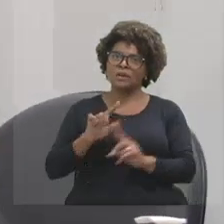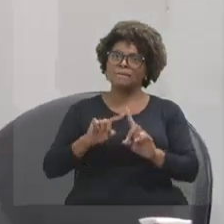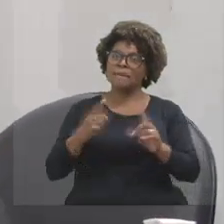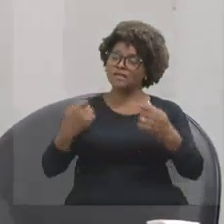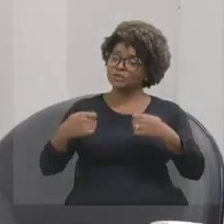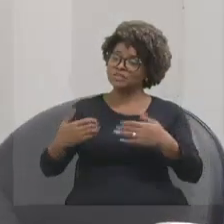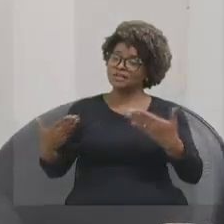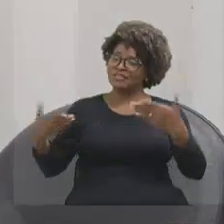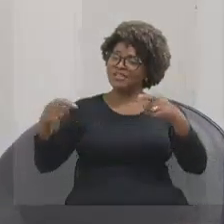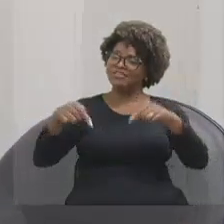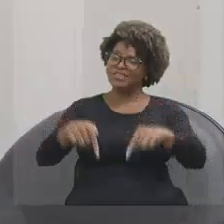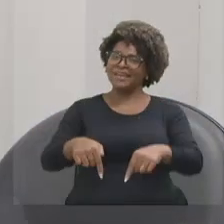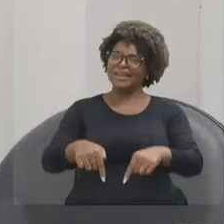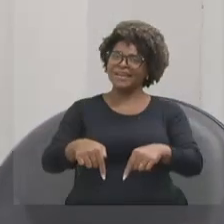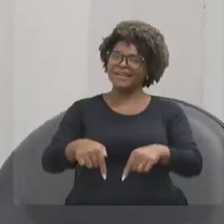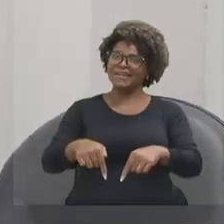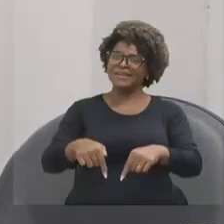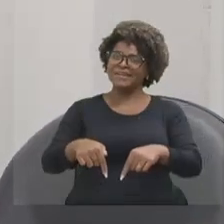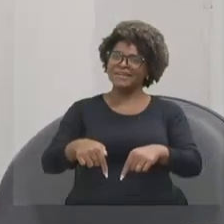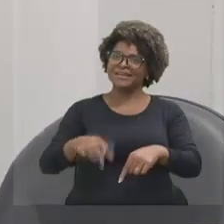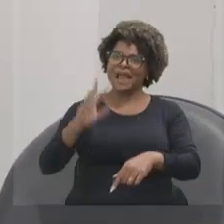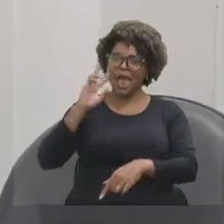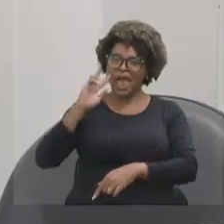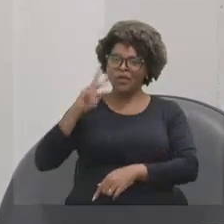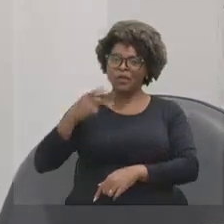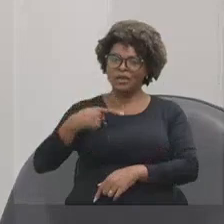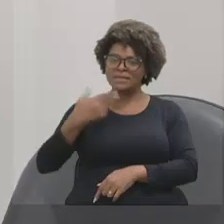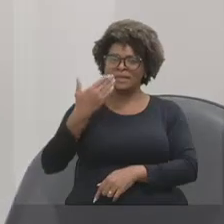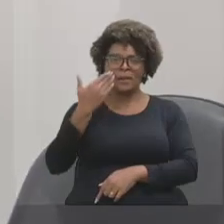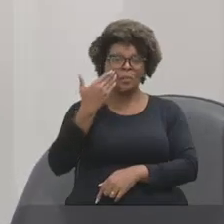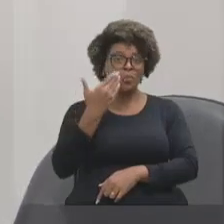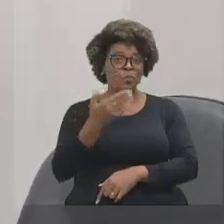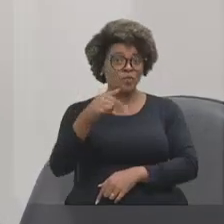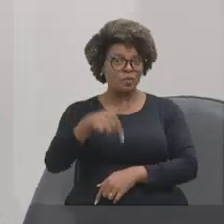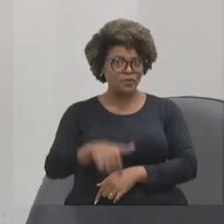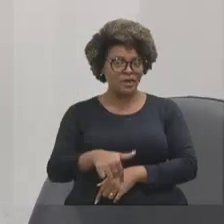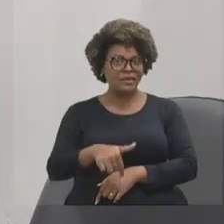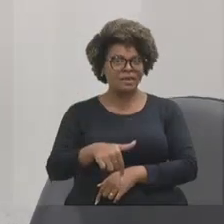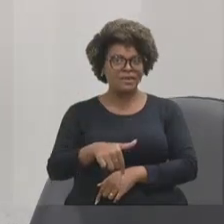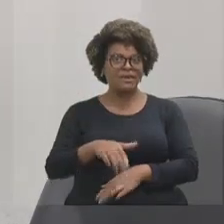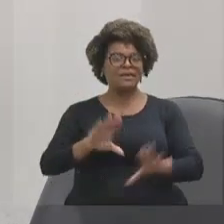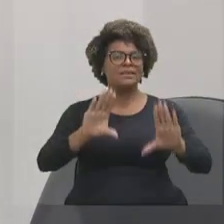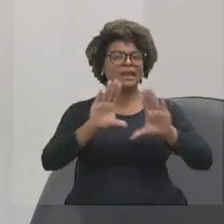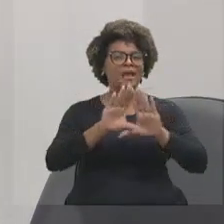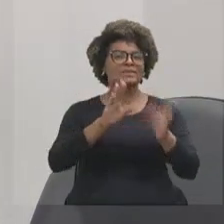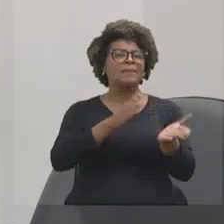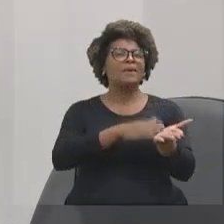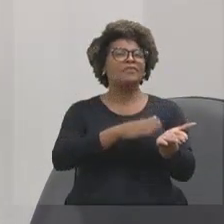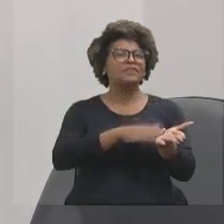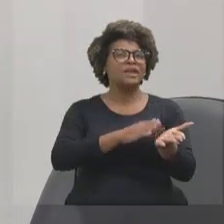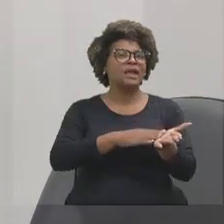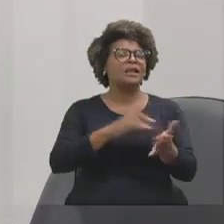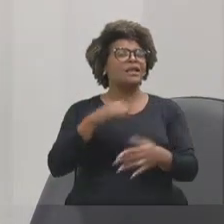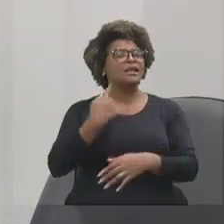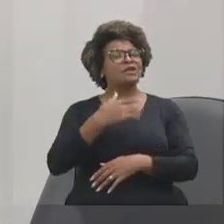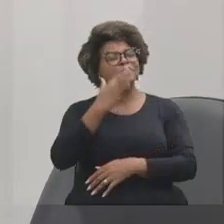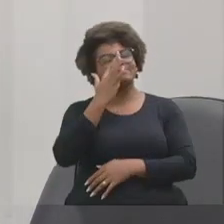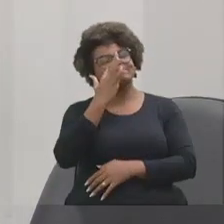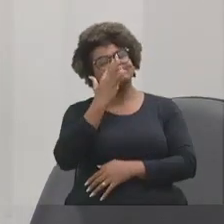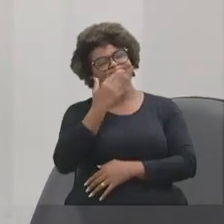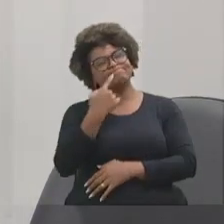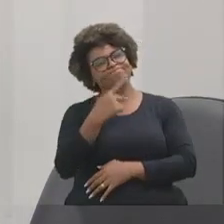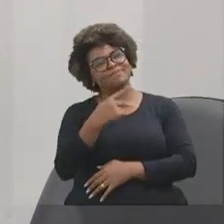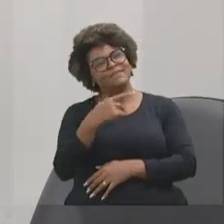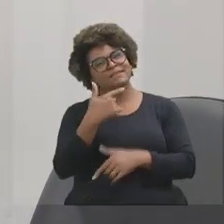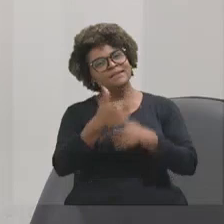reconhecer de forma pública que na Assembleia fiscaliza a como a gente admira o seu trabalho sabe eu tava